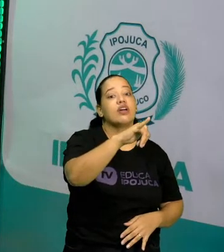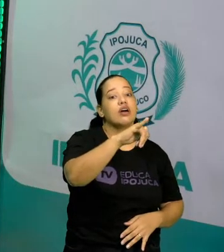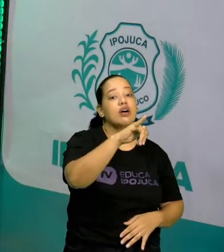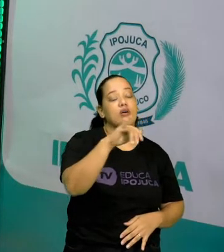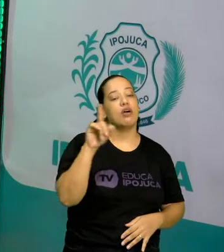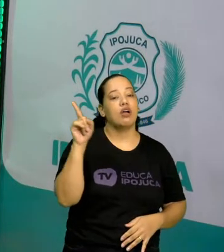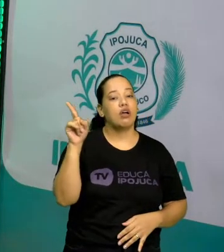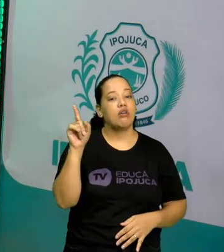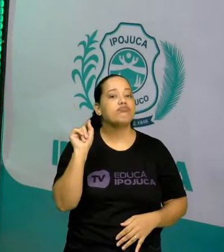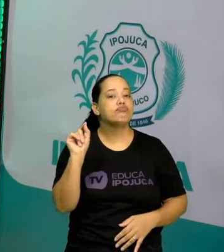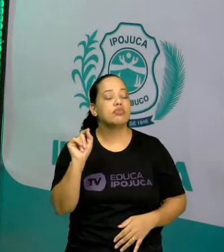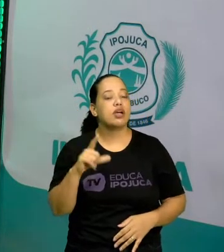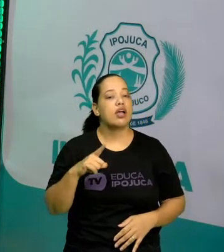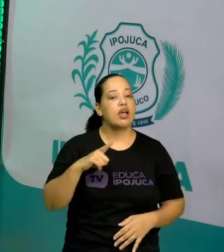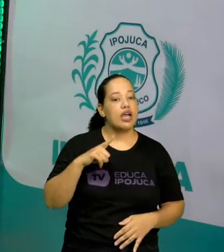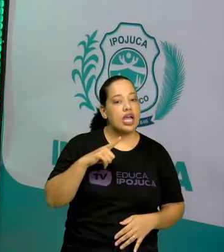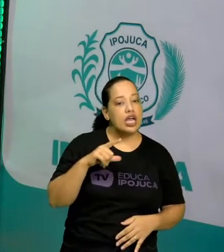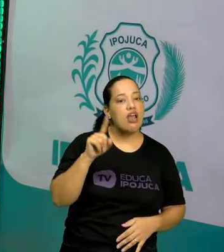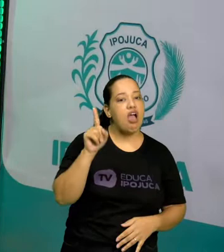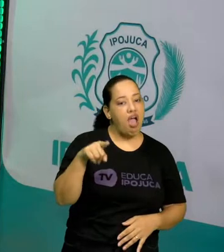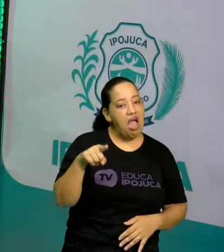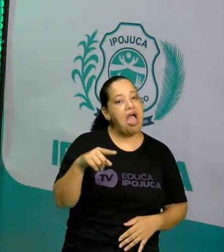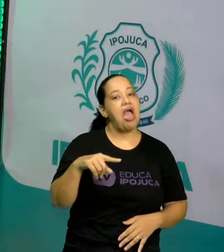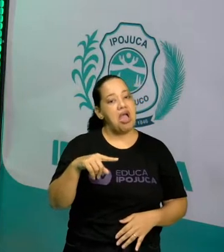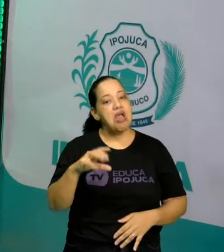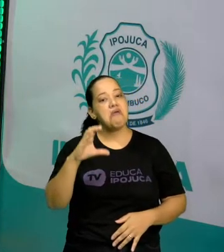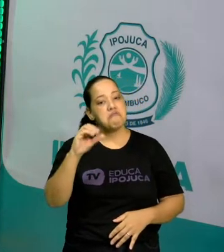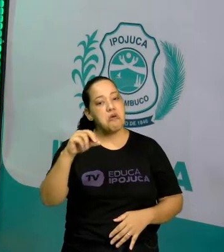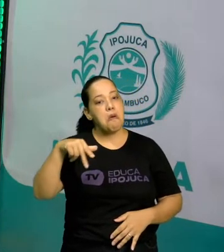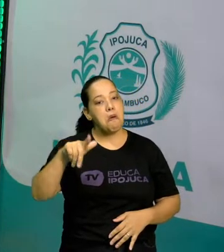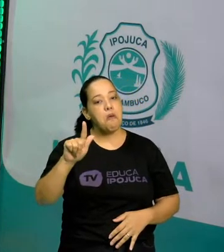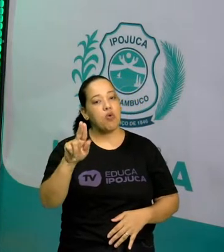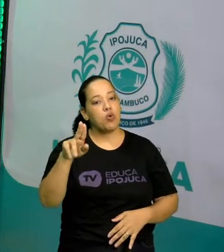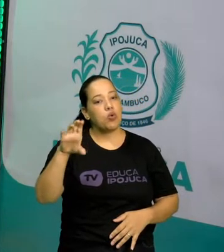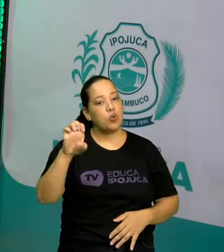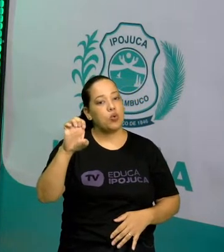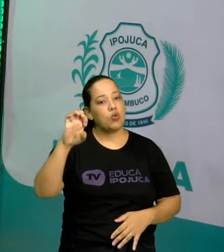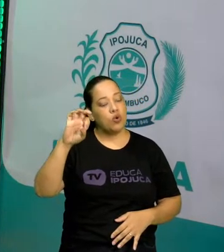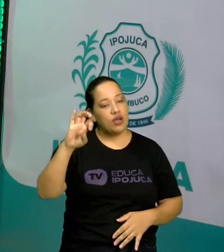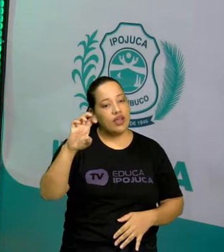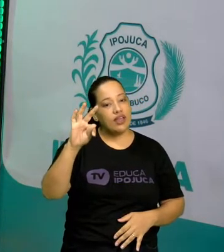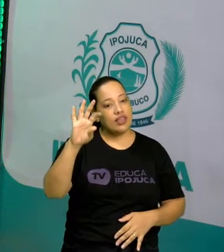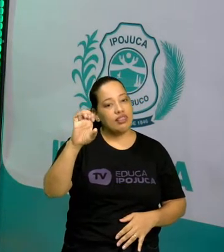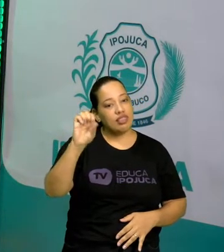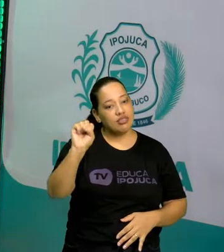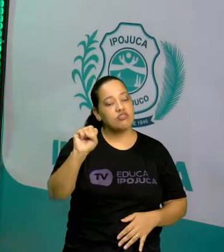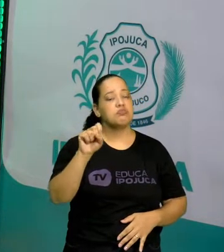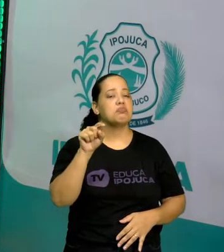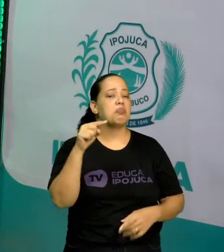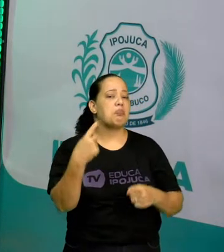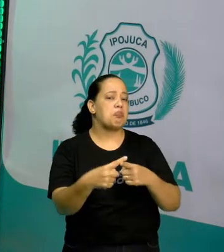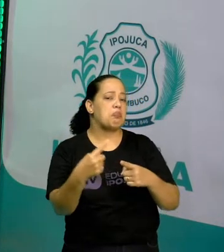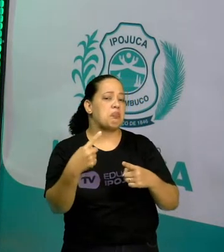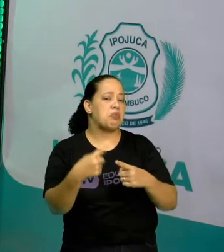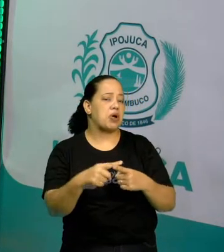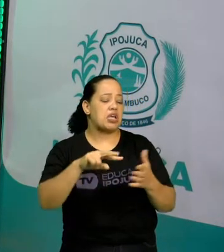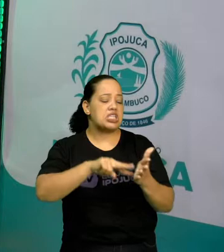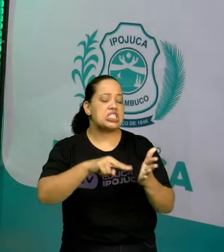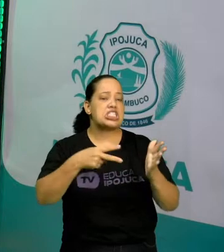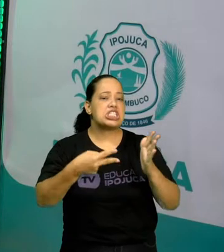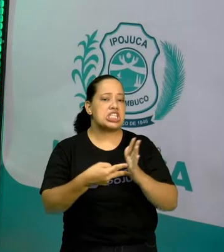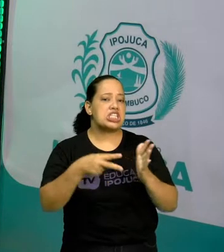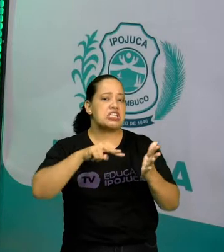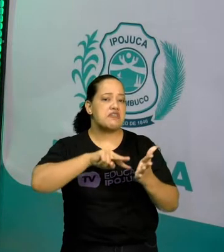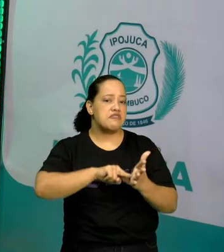mesma medida, o mesmo tamanho, porém estão em posições distintas. Então, o conceito